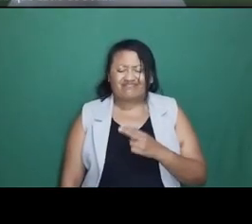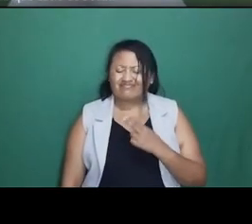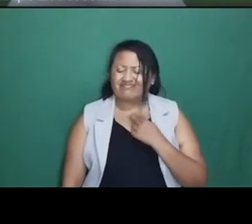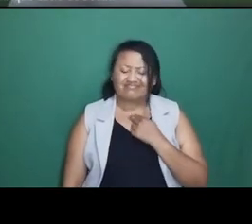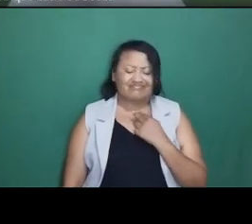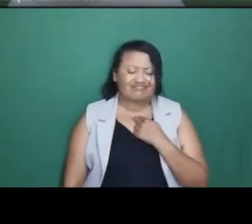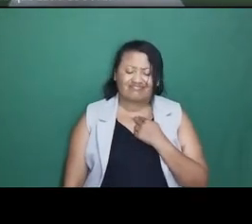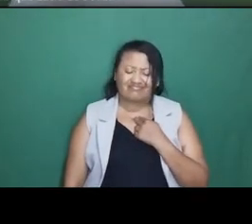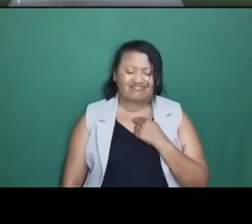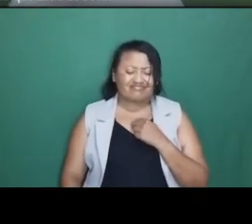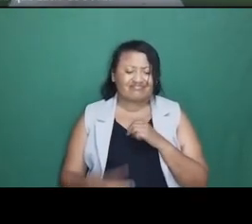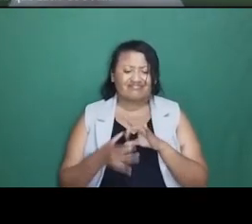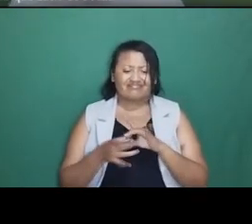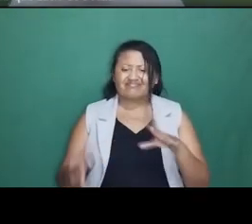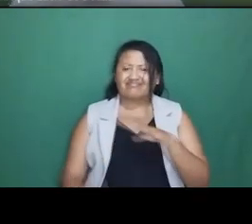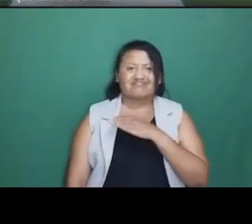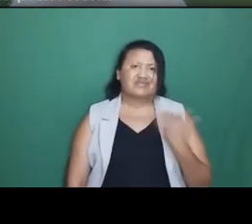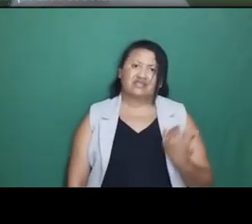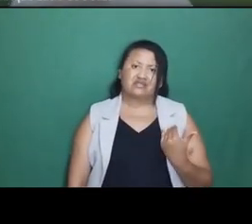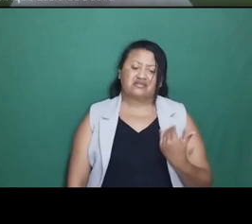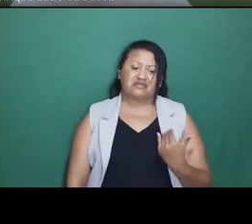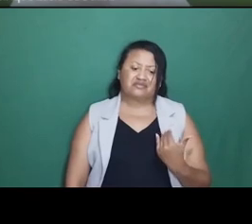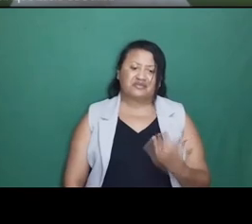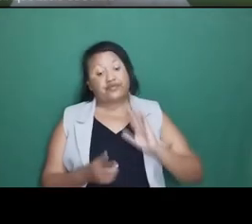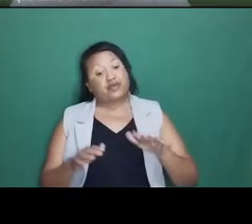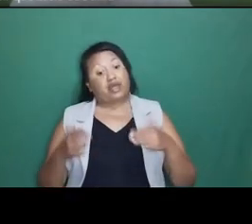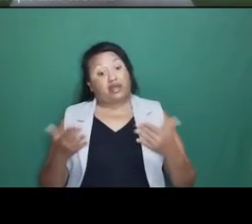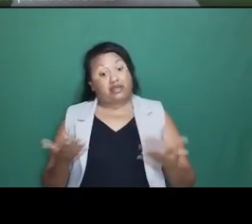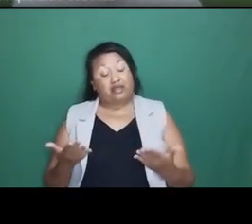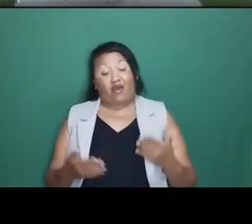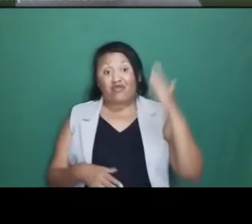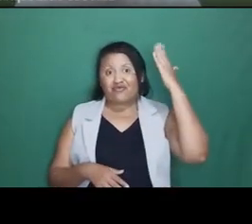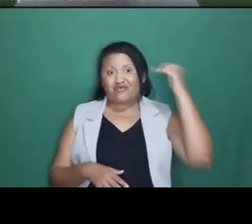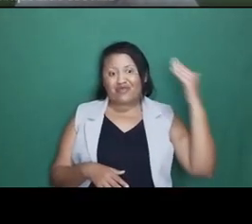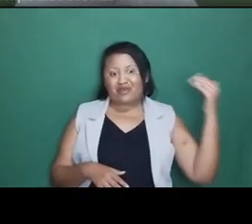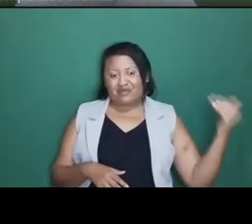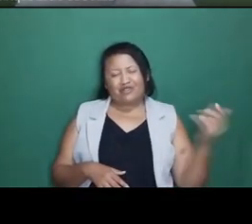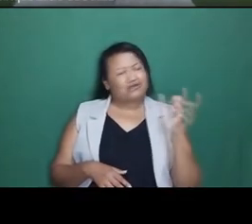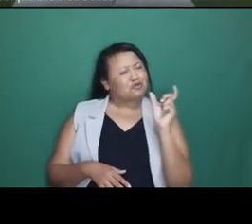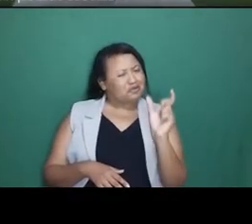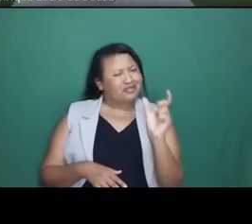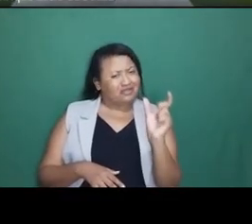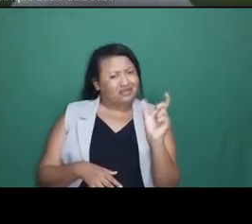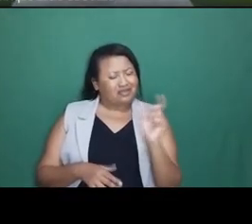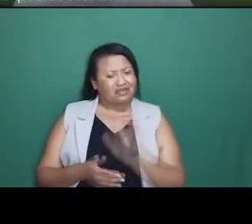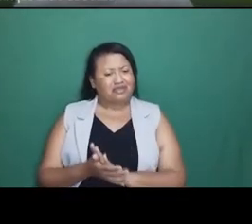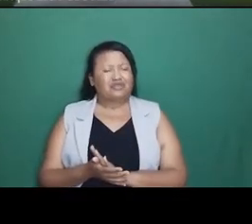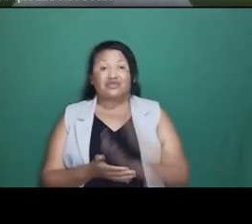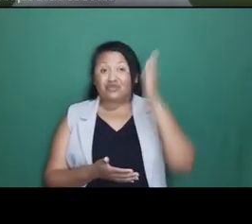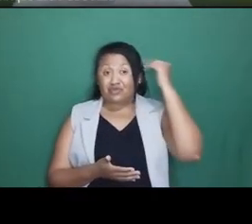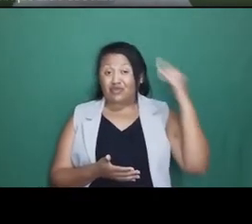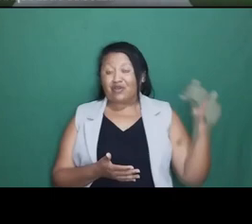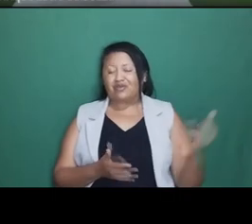não são livres para morrer Esse é o famoso um trecho né do famoso